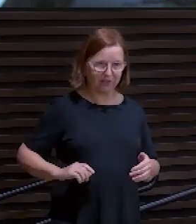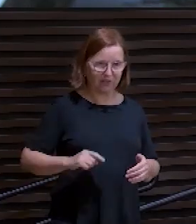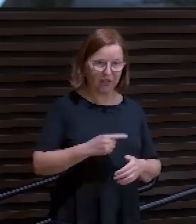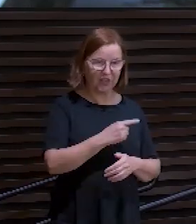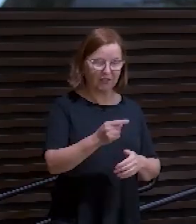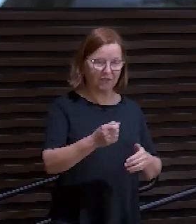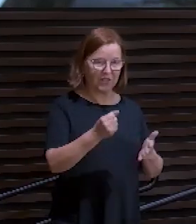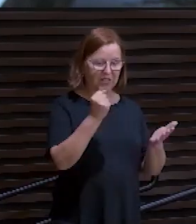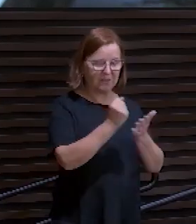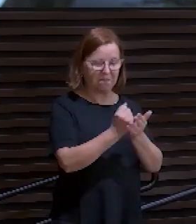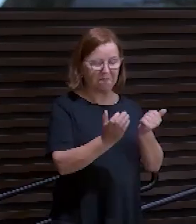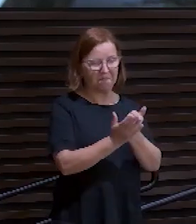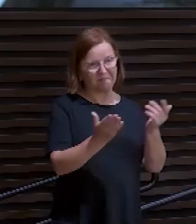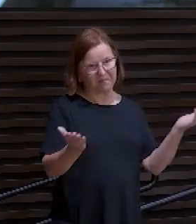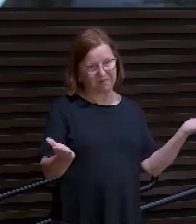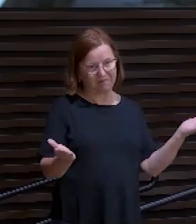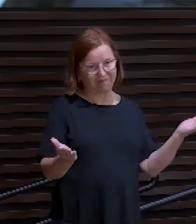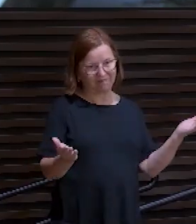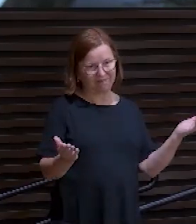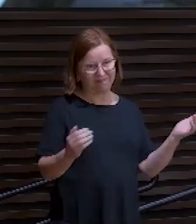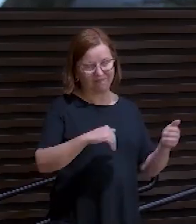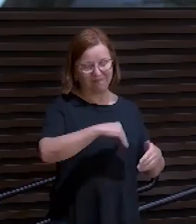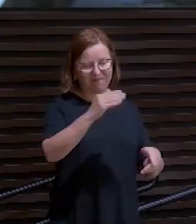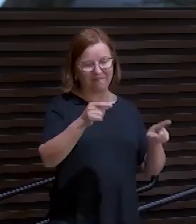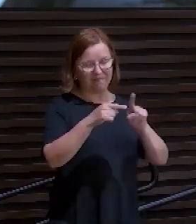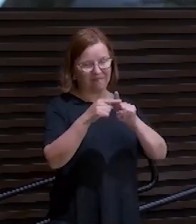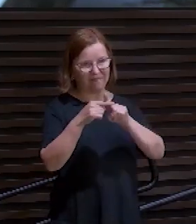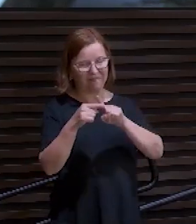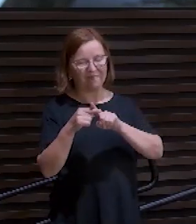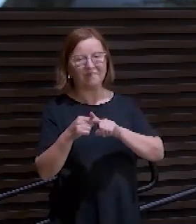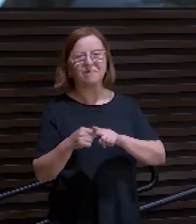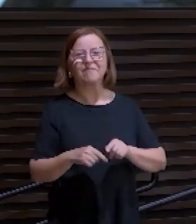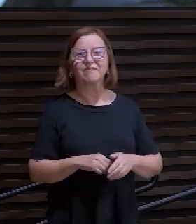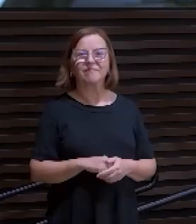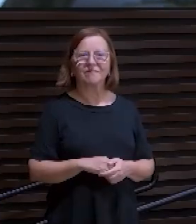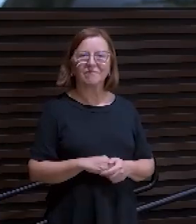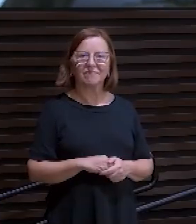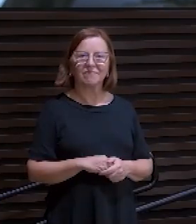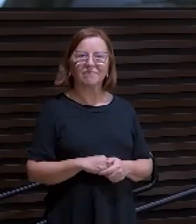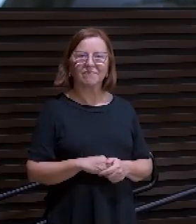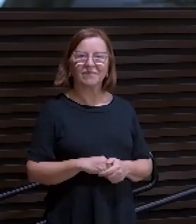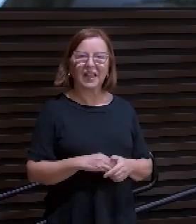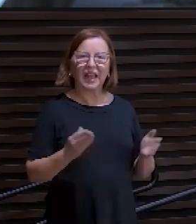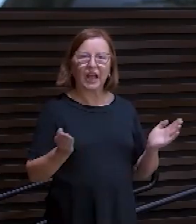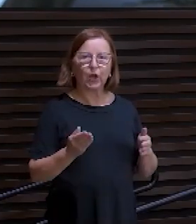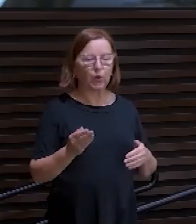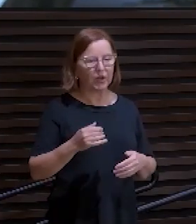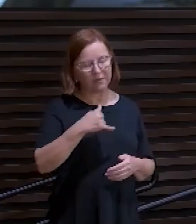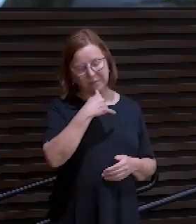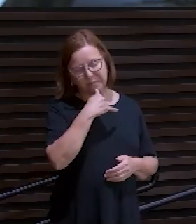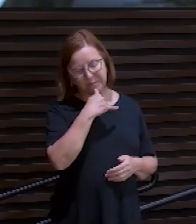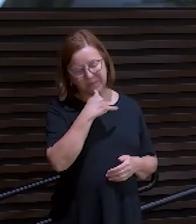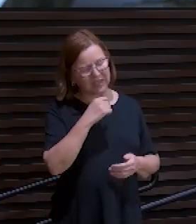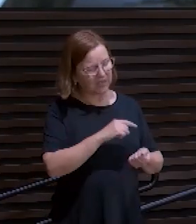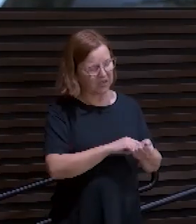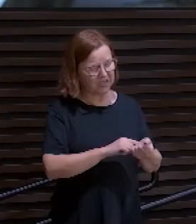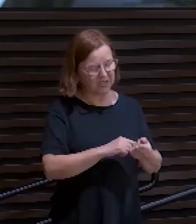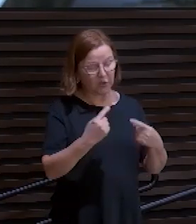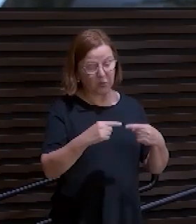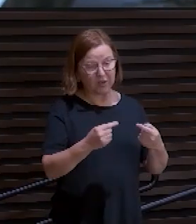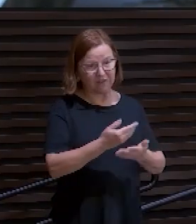Ele prossegue, verso 5. Agora, pois, não vos entristeçais, nem vos irriteis contra vós